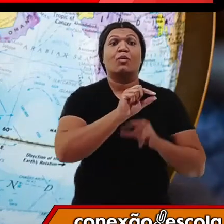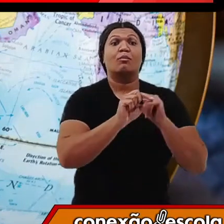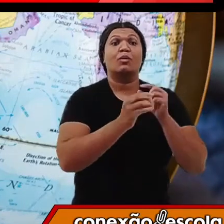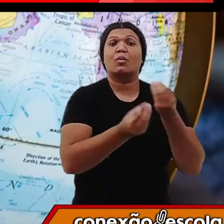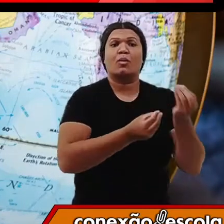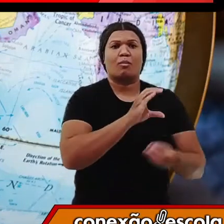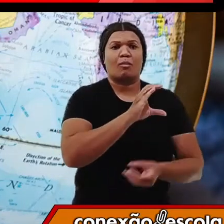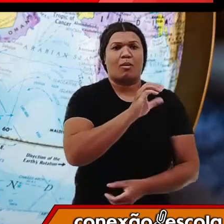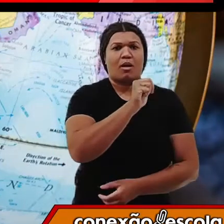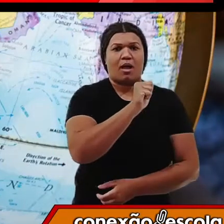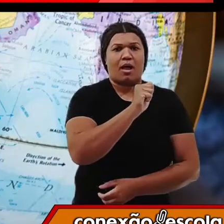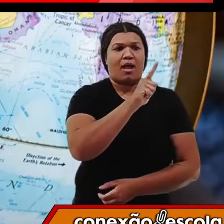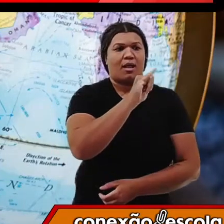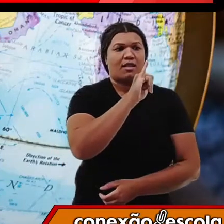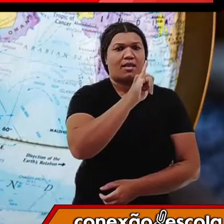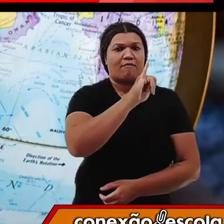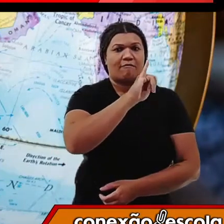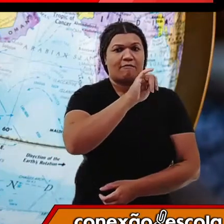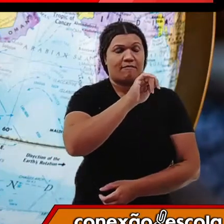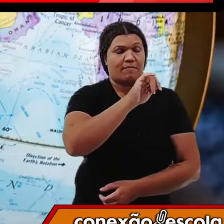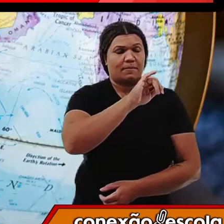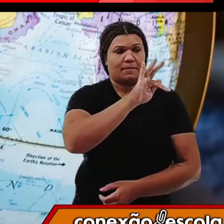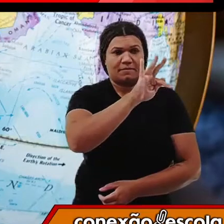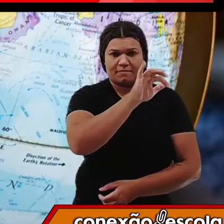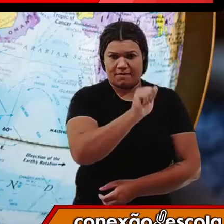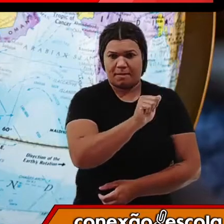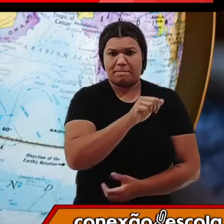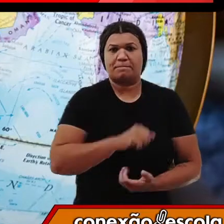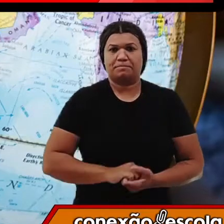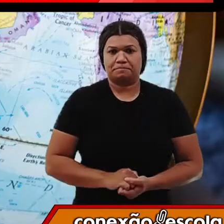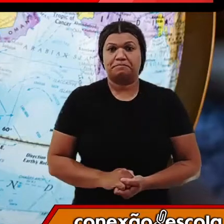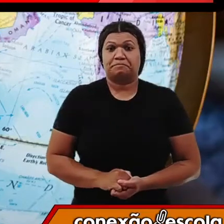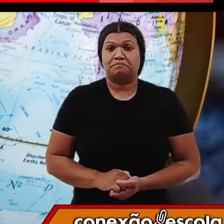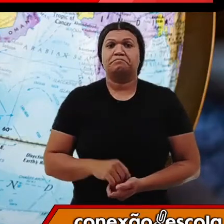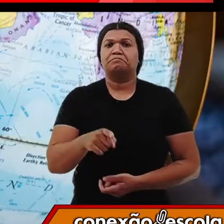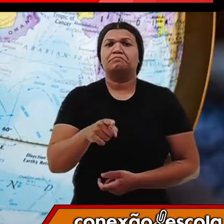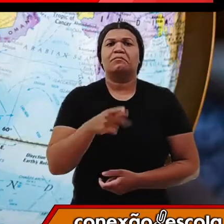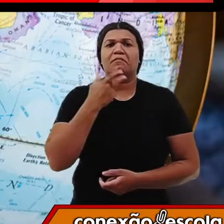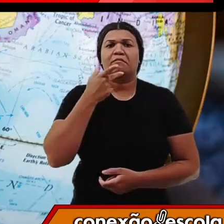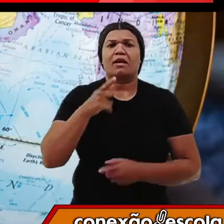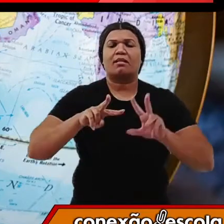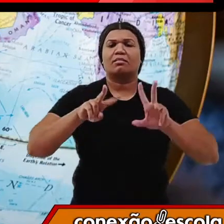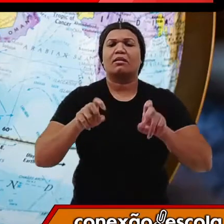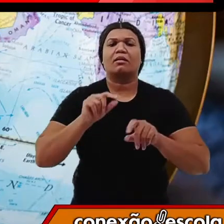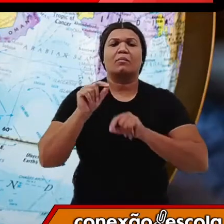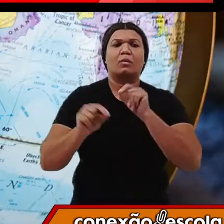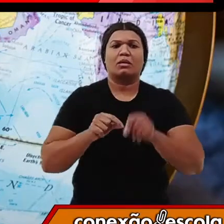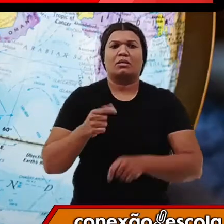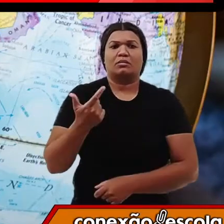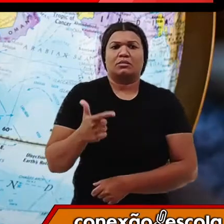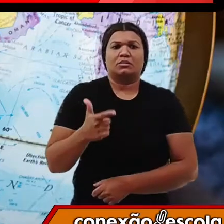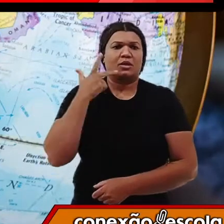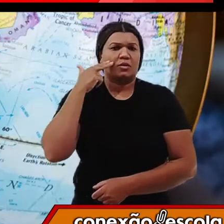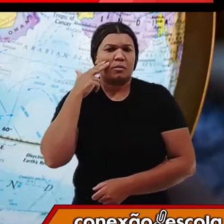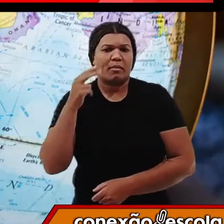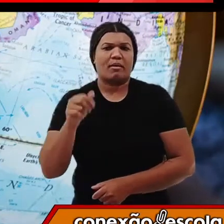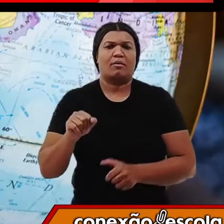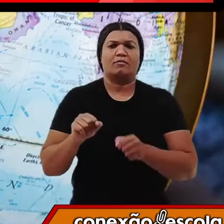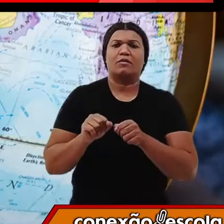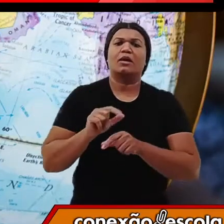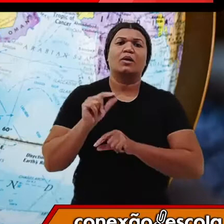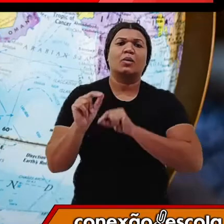califado. Ainda falando sobre a religião, não é incomum encontrar curdos que professam o